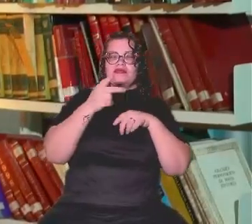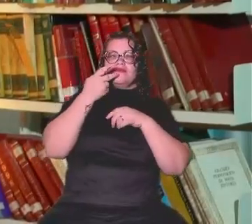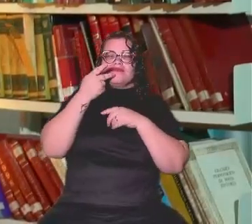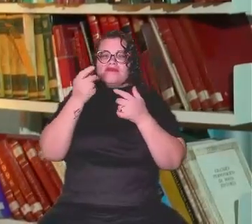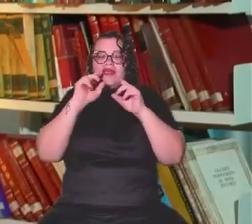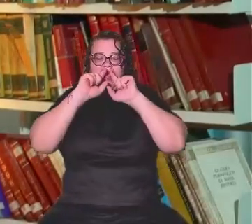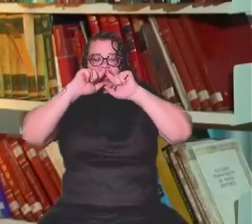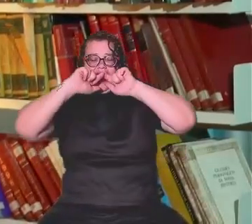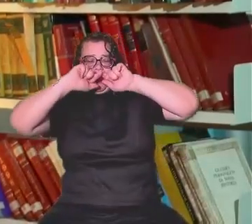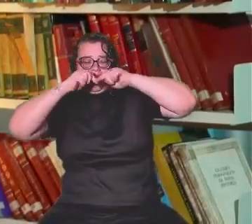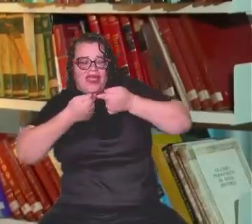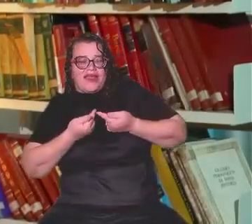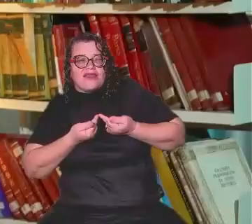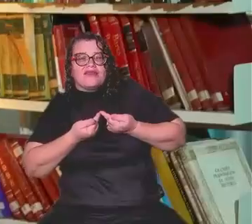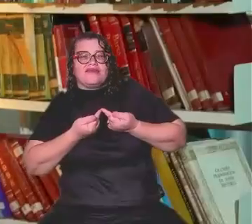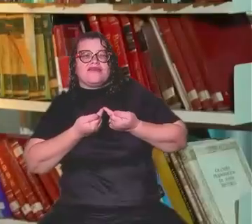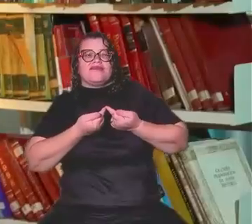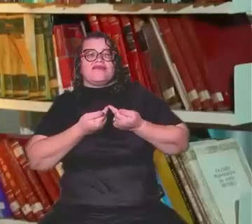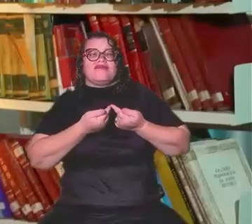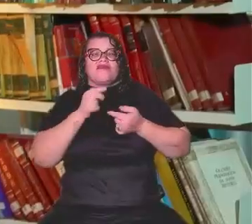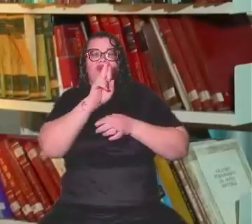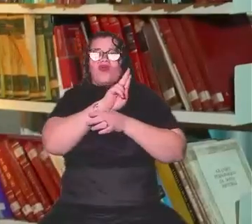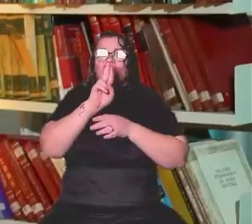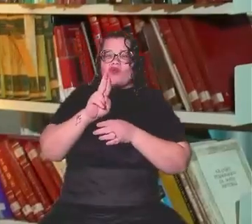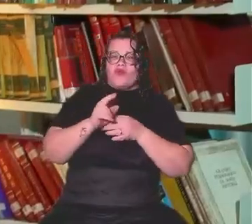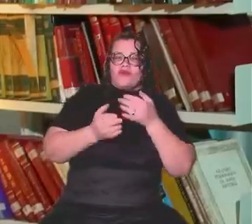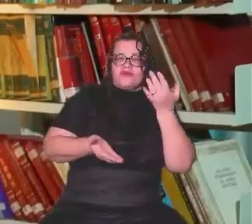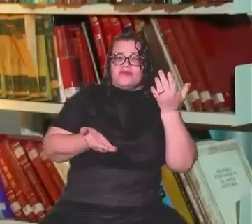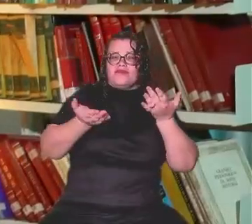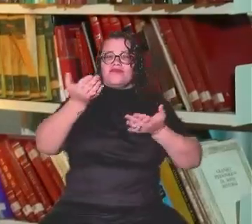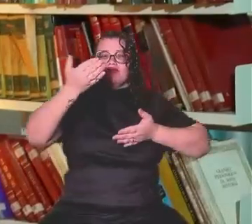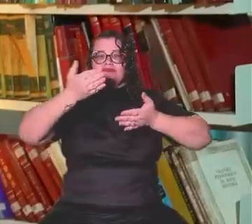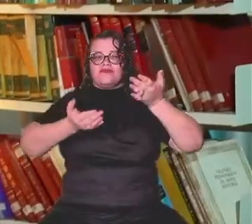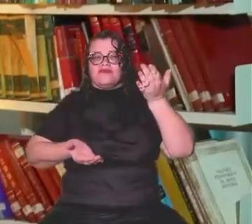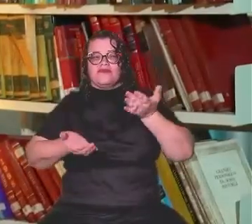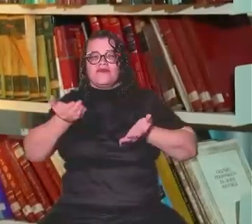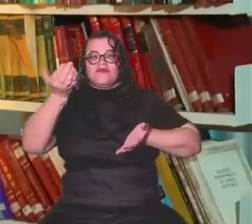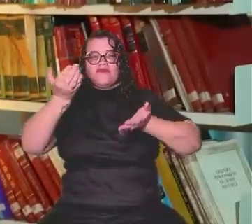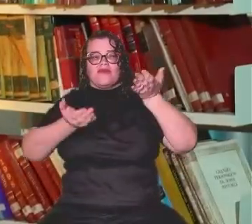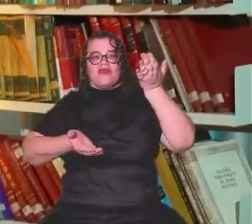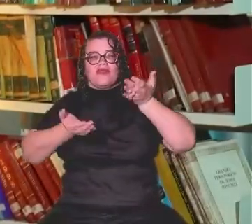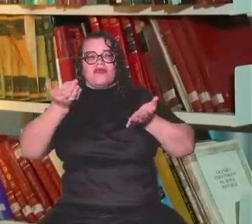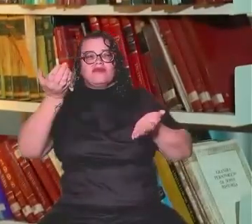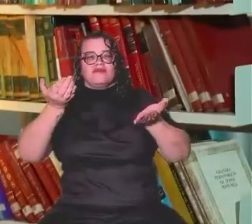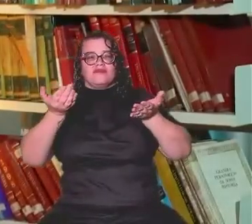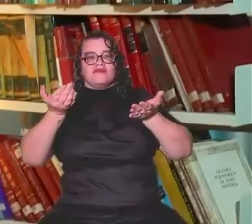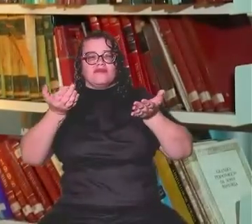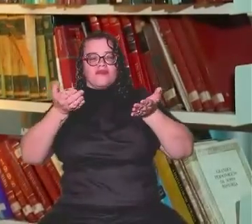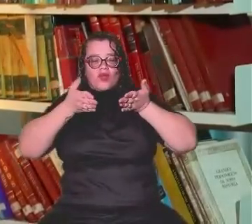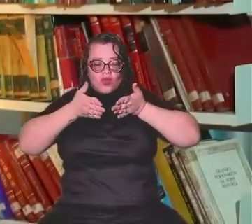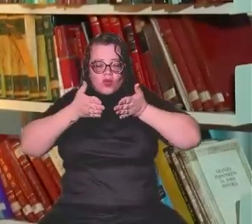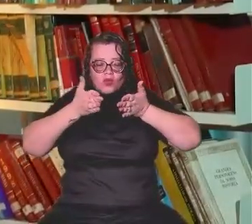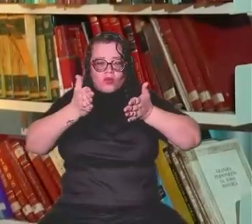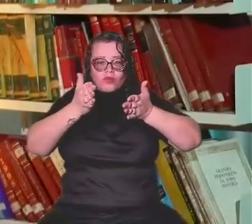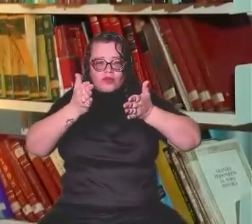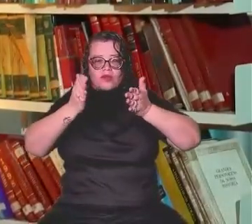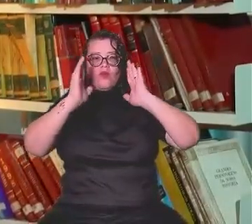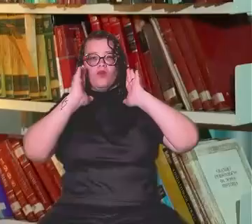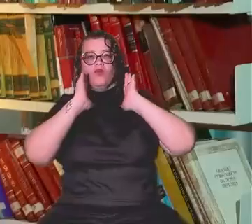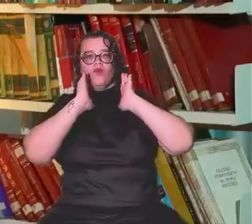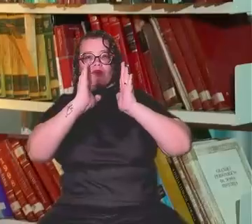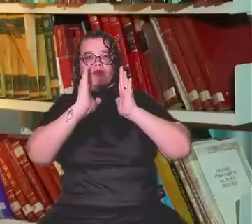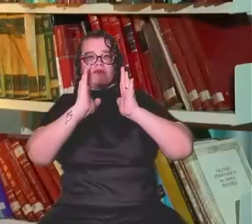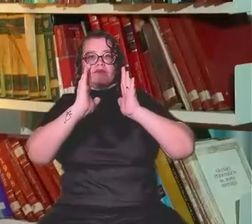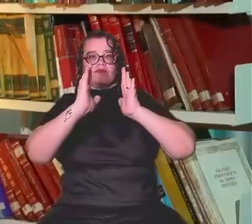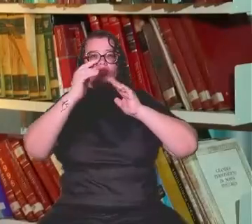grotesca língua torcida. A isso chamamos balanço. No beco, apenas um muro. Sobre